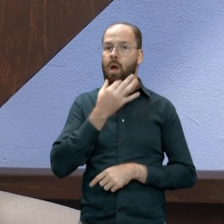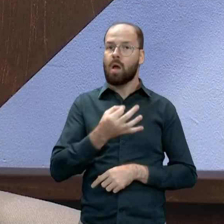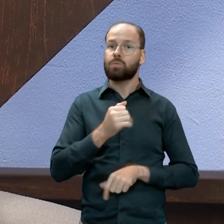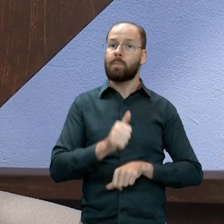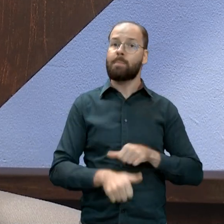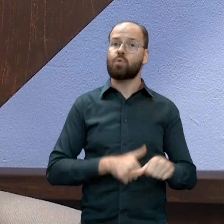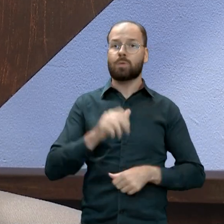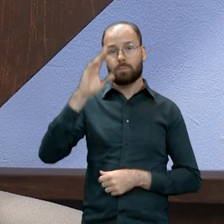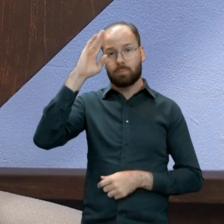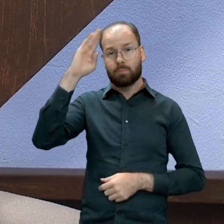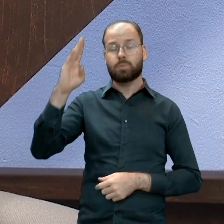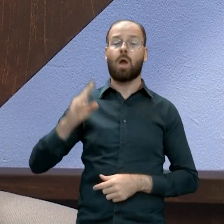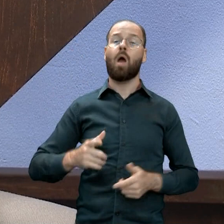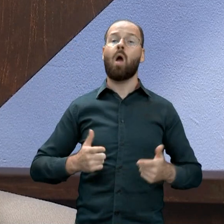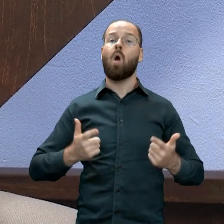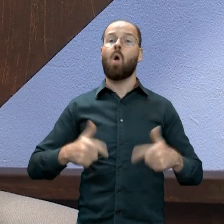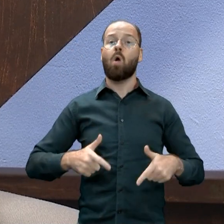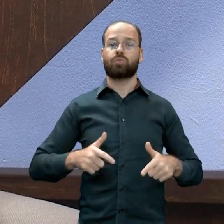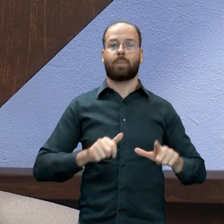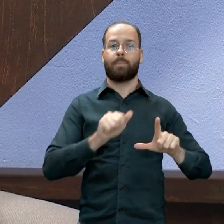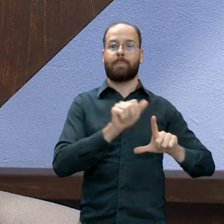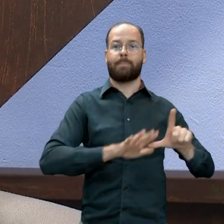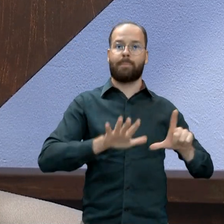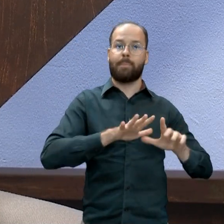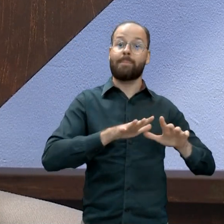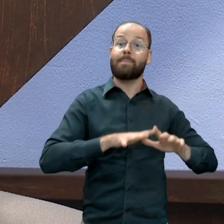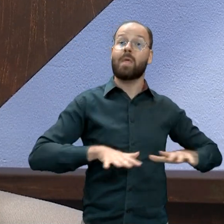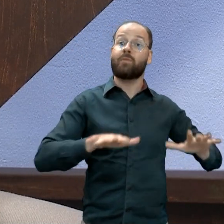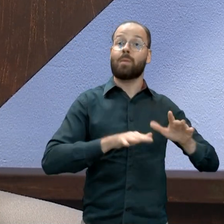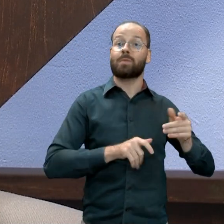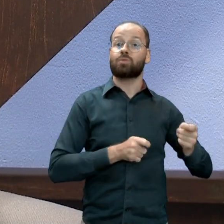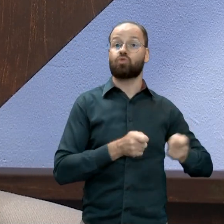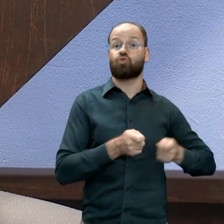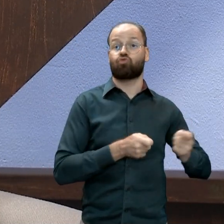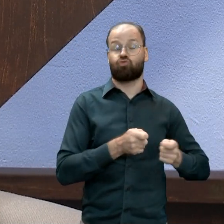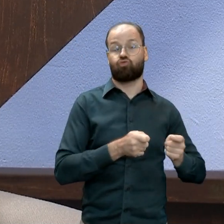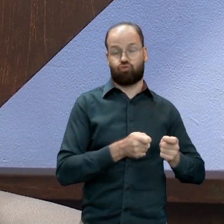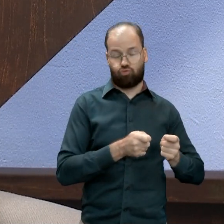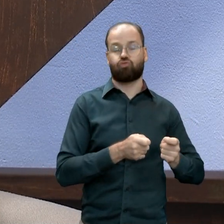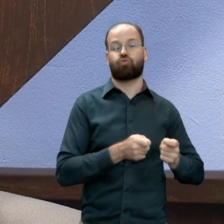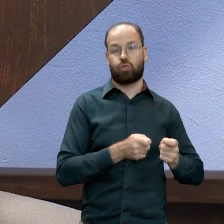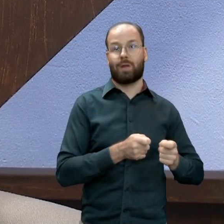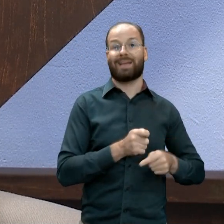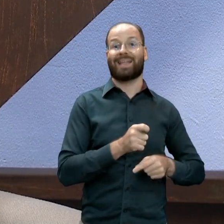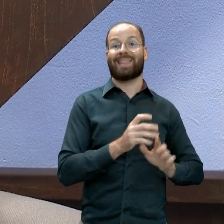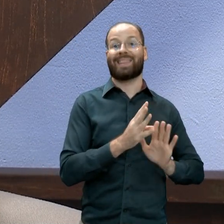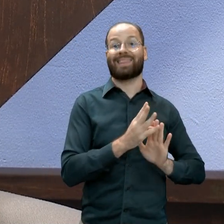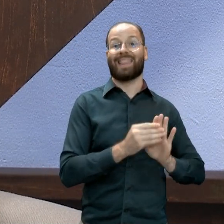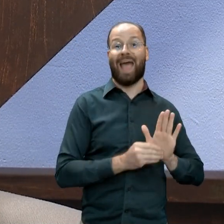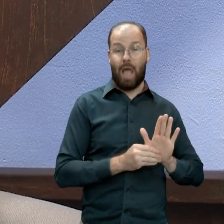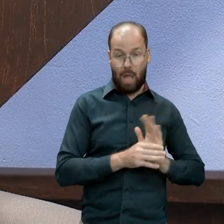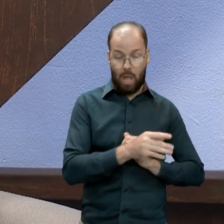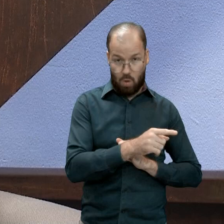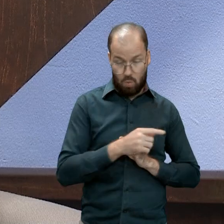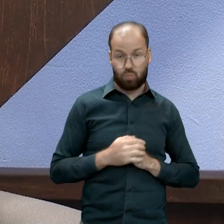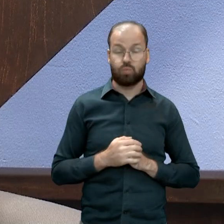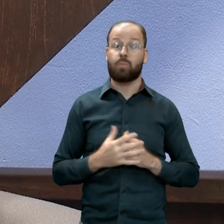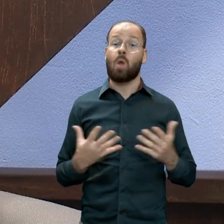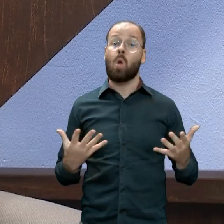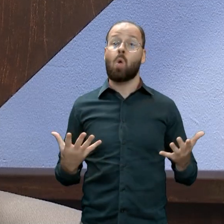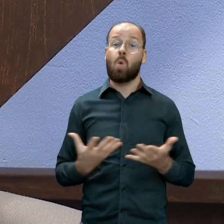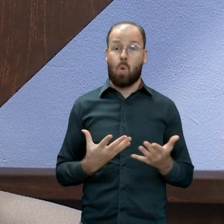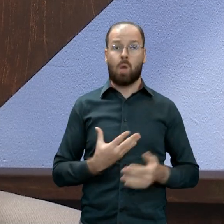nas plataformas de gestão, nas plataformas de gerenciamento de dados. Então, hoje nós temos